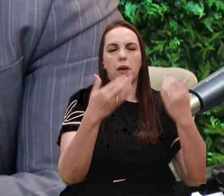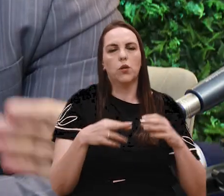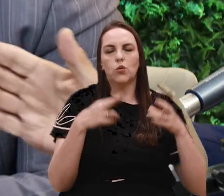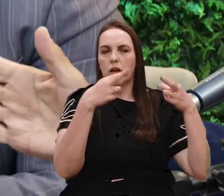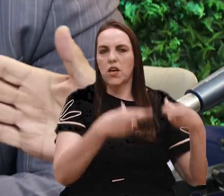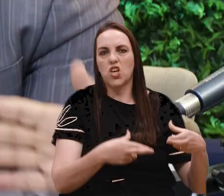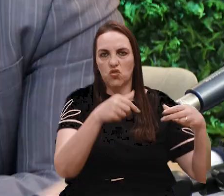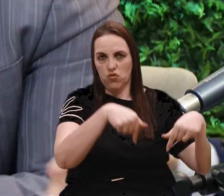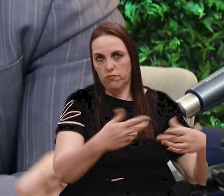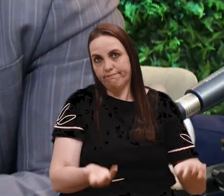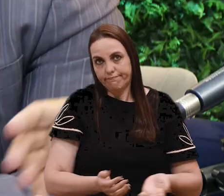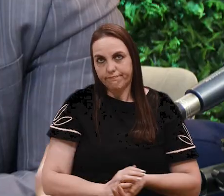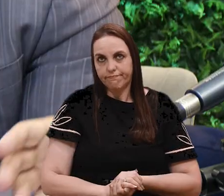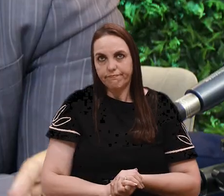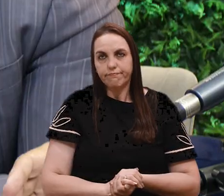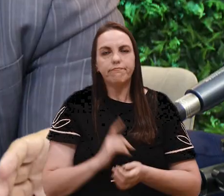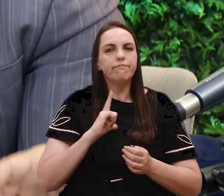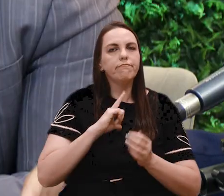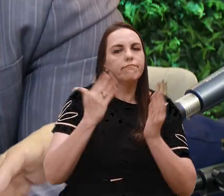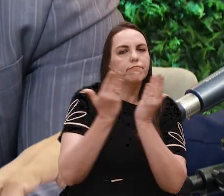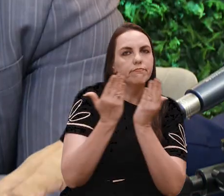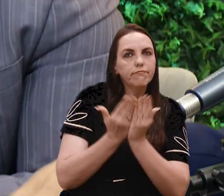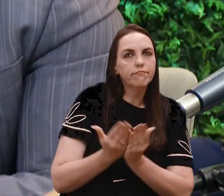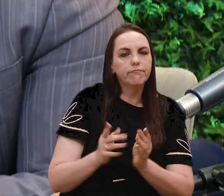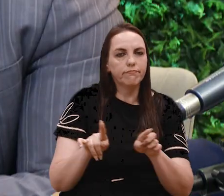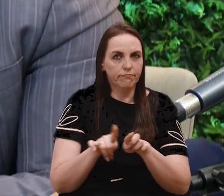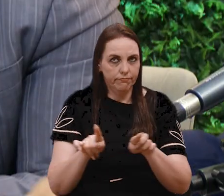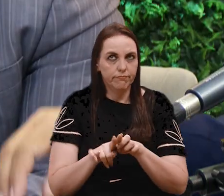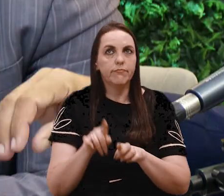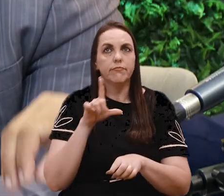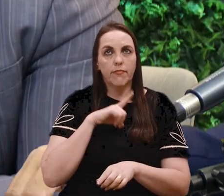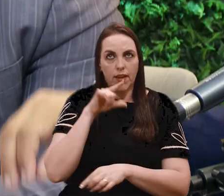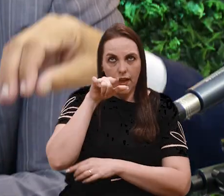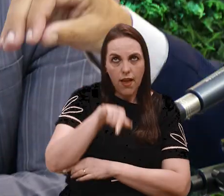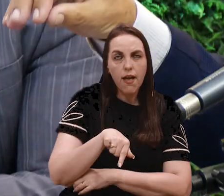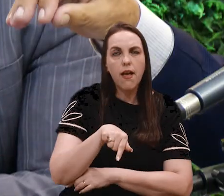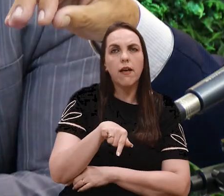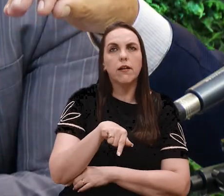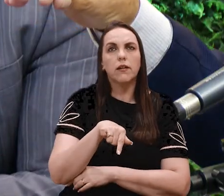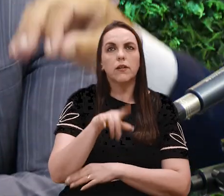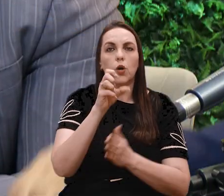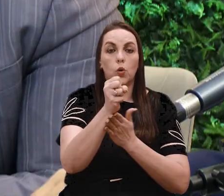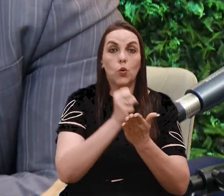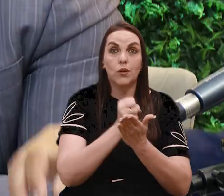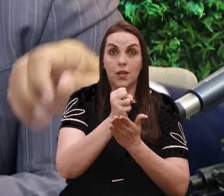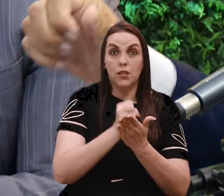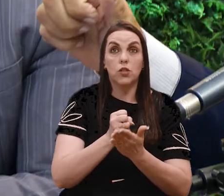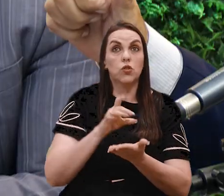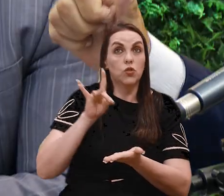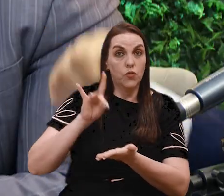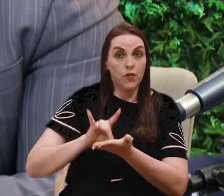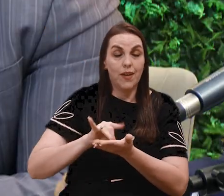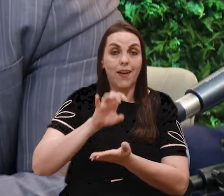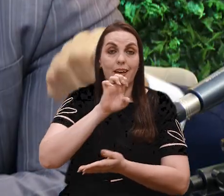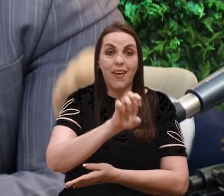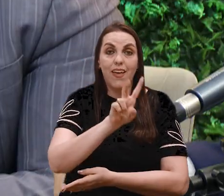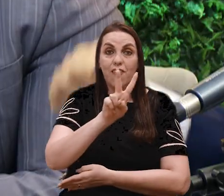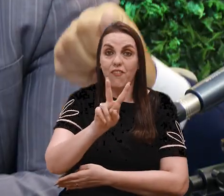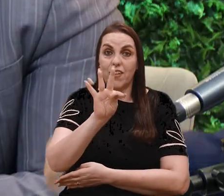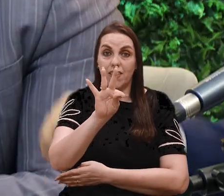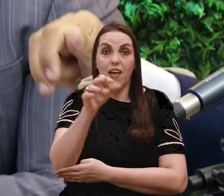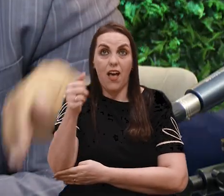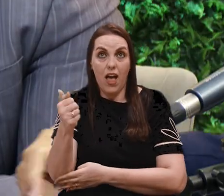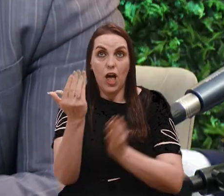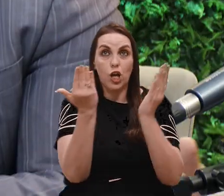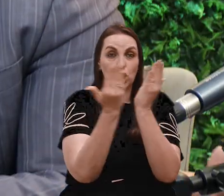né? E nós temos aí um dos estudos que está se andando a contratação da EVTA, que é Estudo de Viabilidade